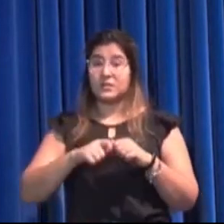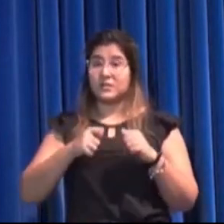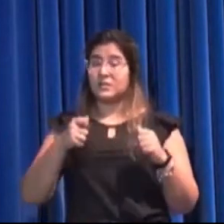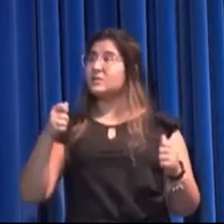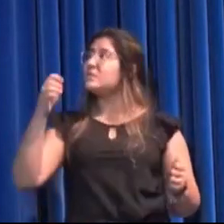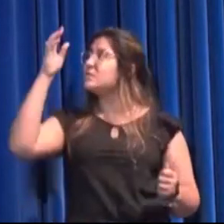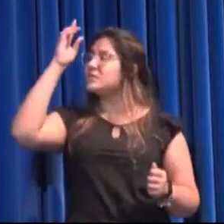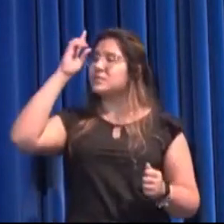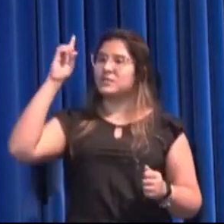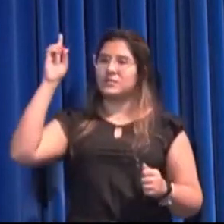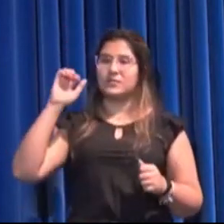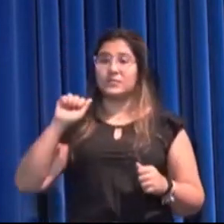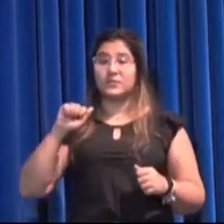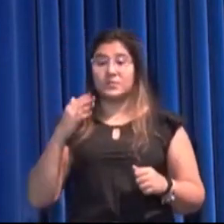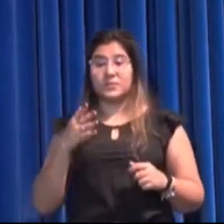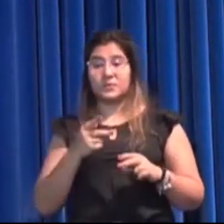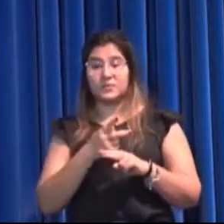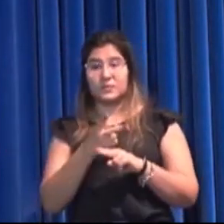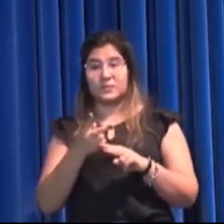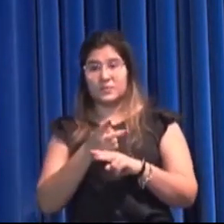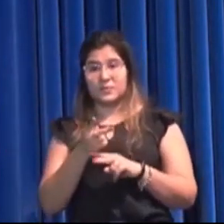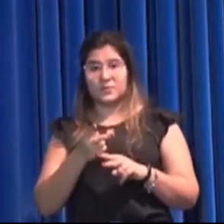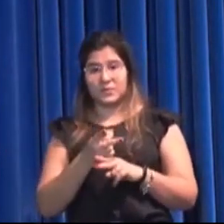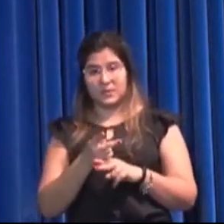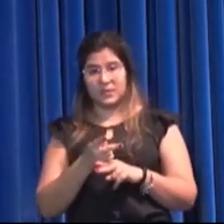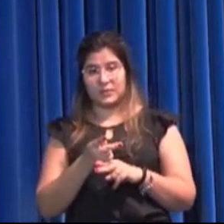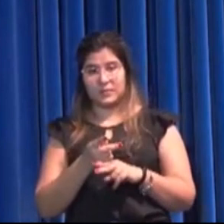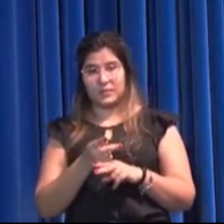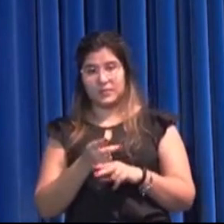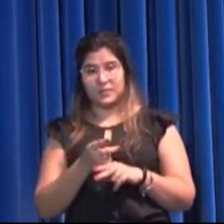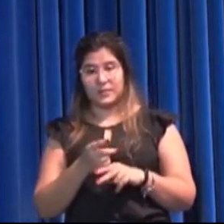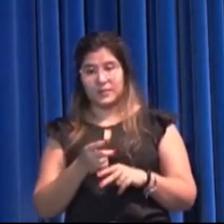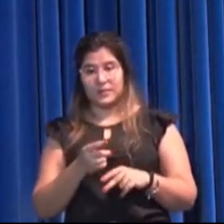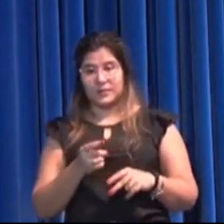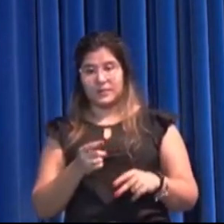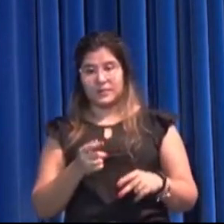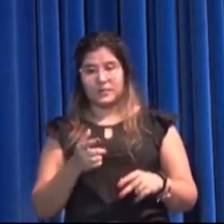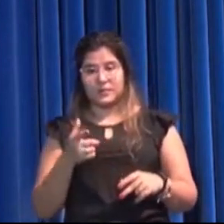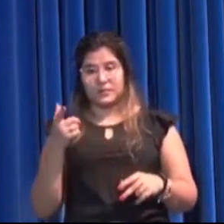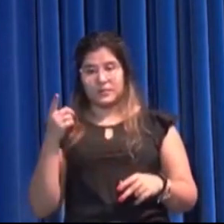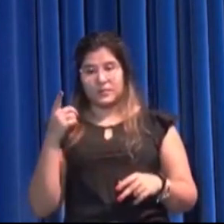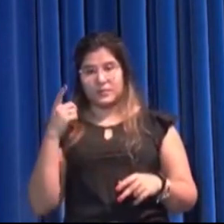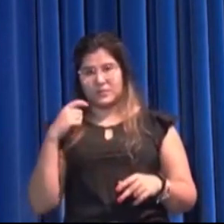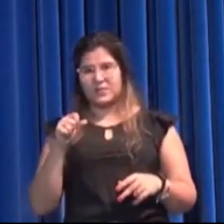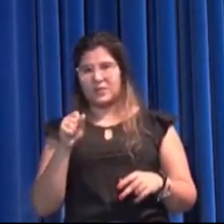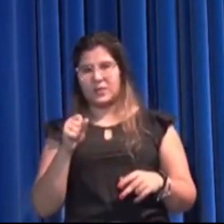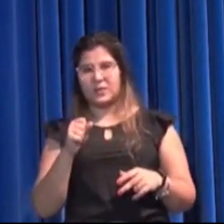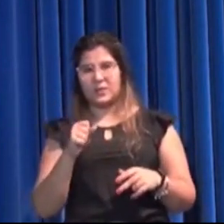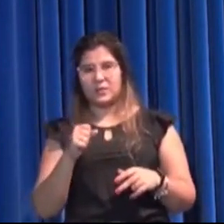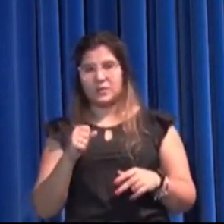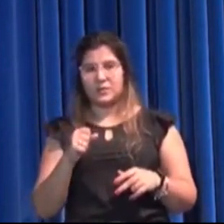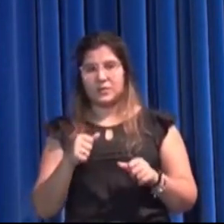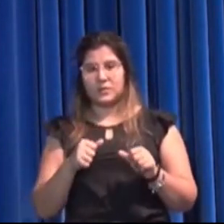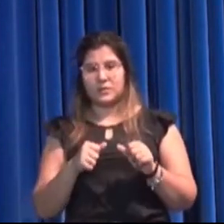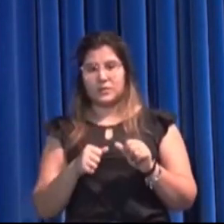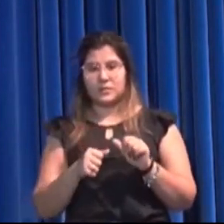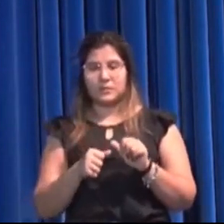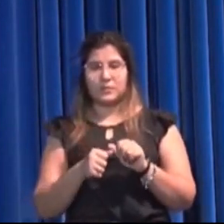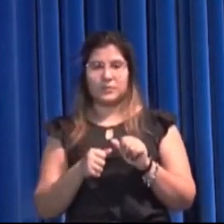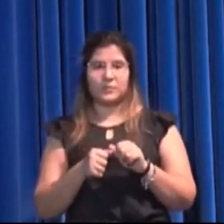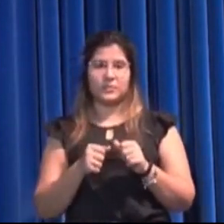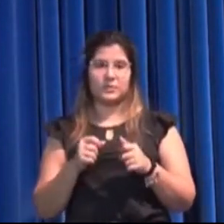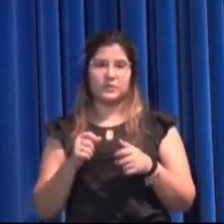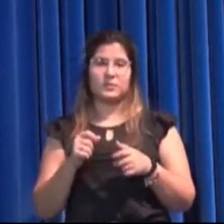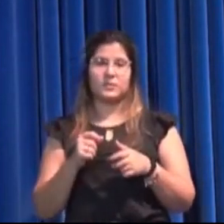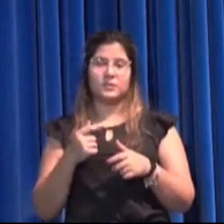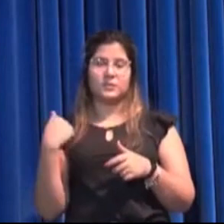Quando nós buscamos resolver os nossos próprios problemas, nós estamos dizendo para Deus, olha, o Senhor não é